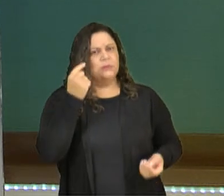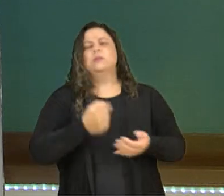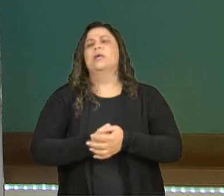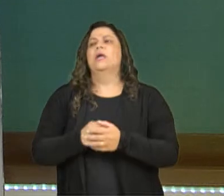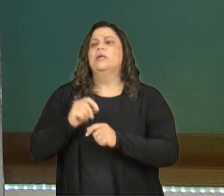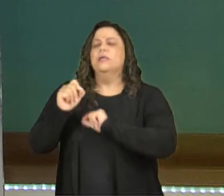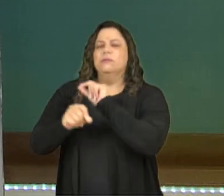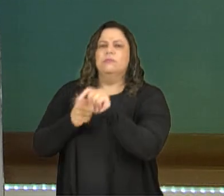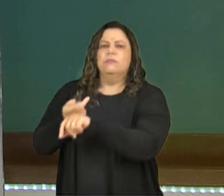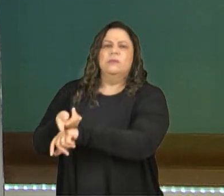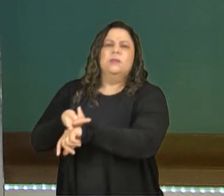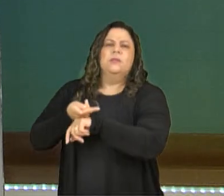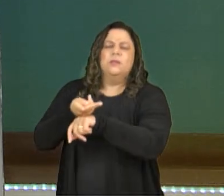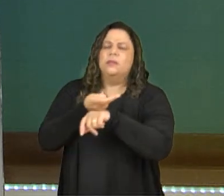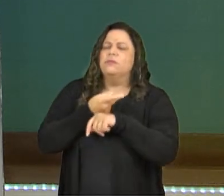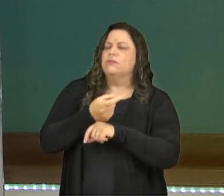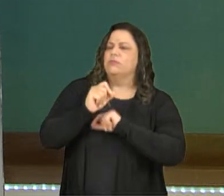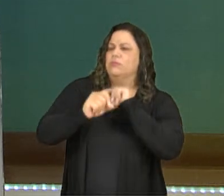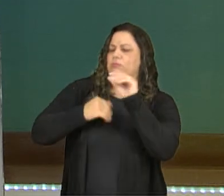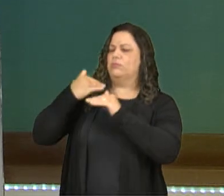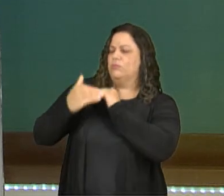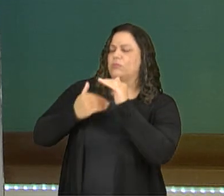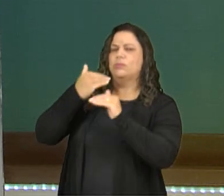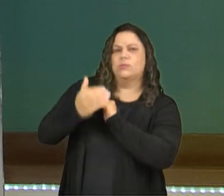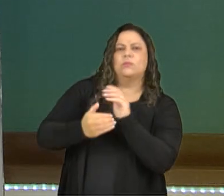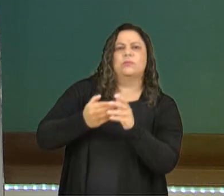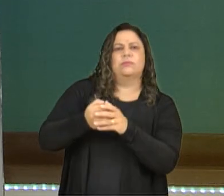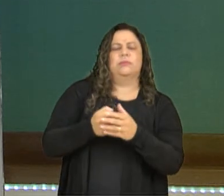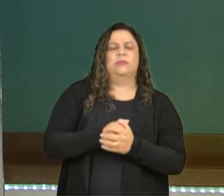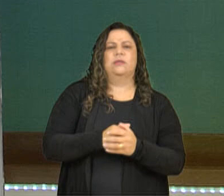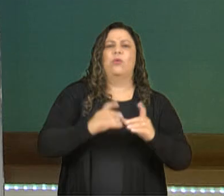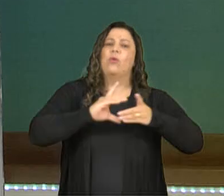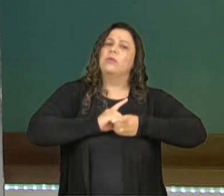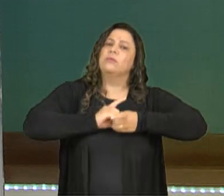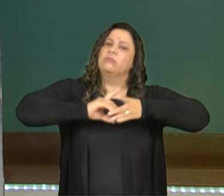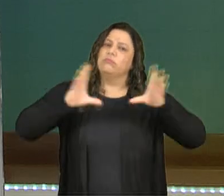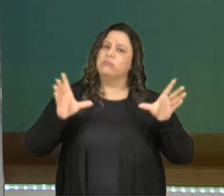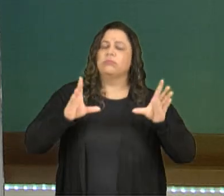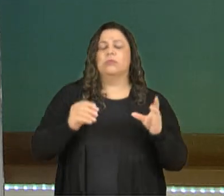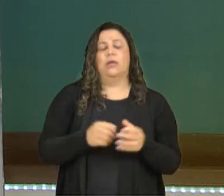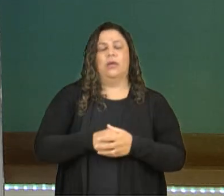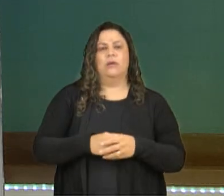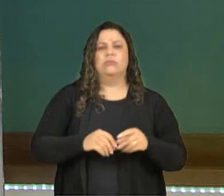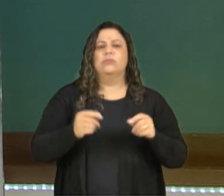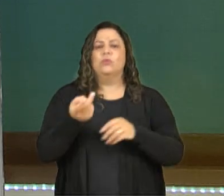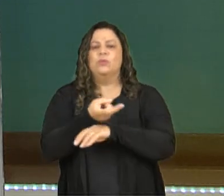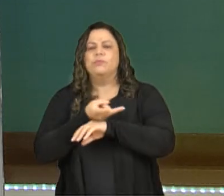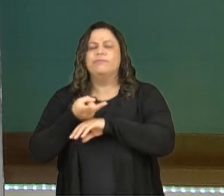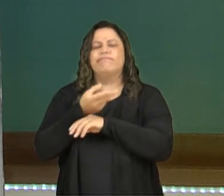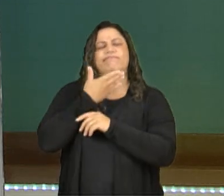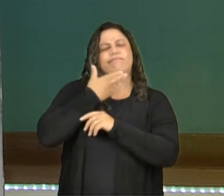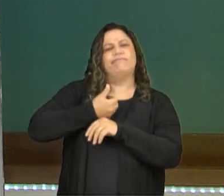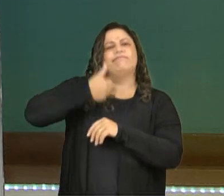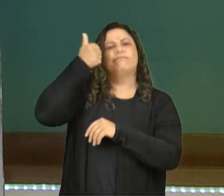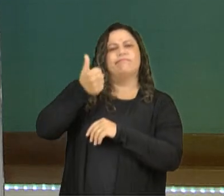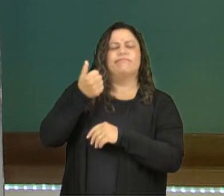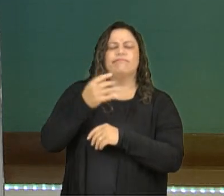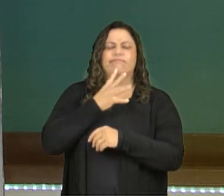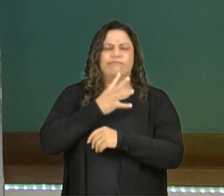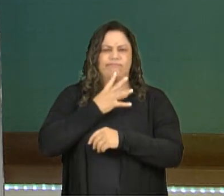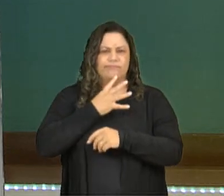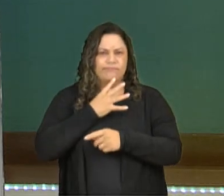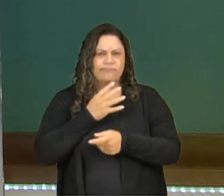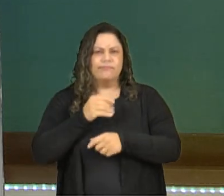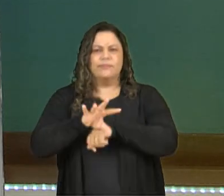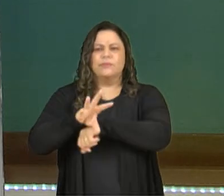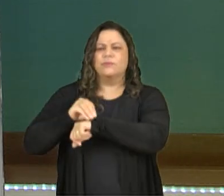esta trajetória, principalmente a partir da redemocratização, onde se buscou um melhor reconhecimento,